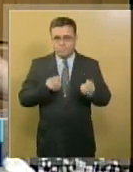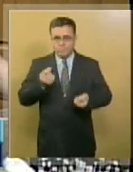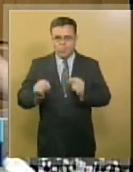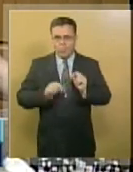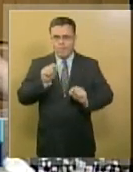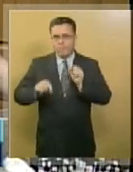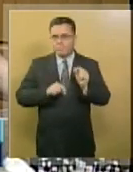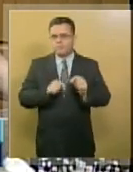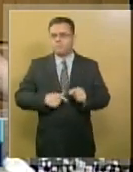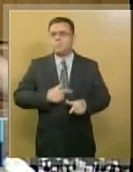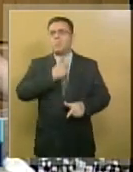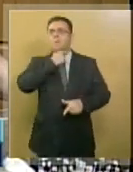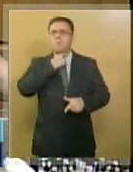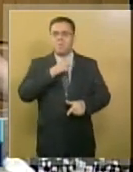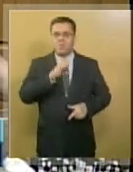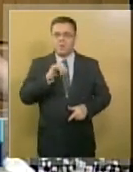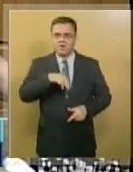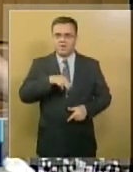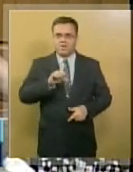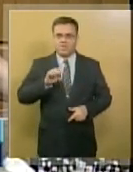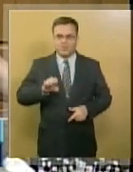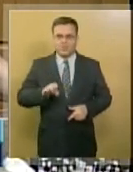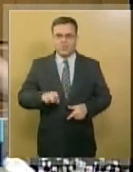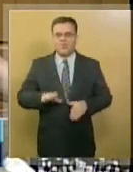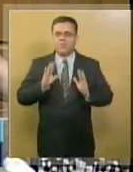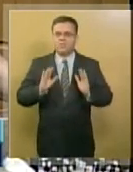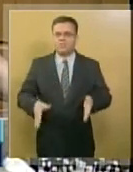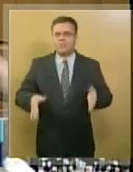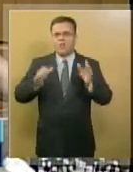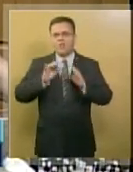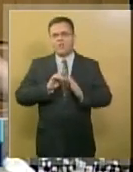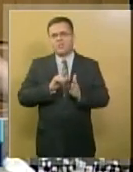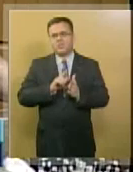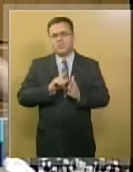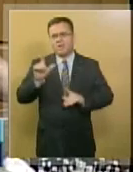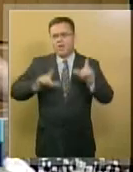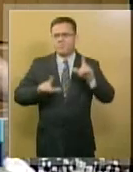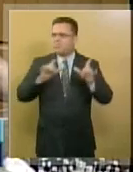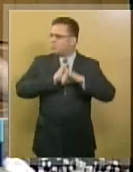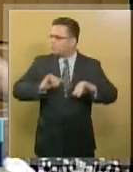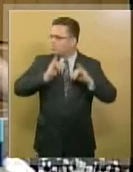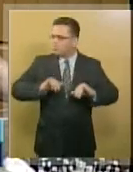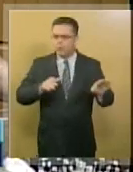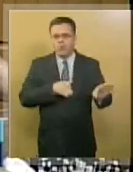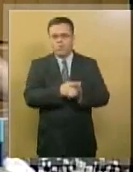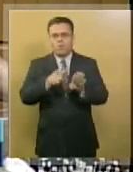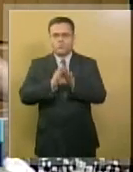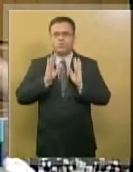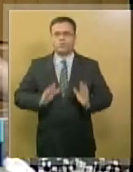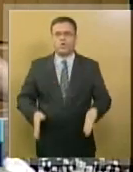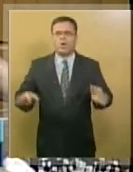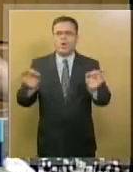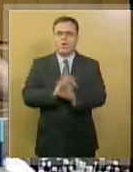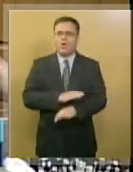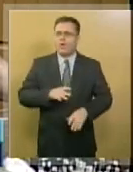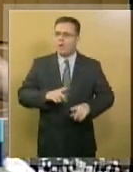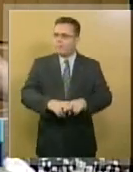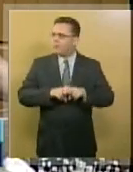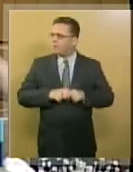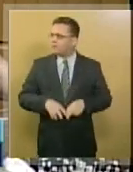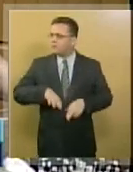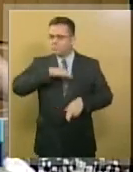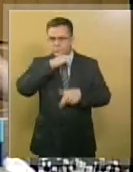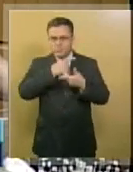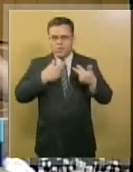não vou falar nem baseado em quê, que os noticiários já dizem isso. Mas, senhores, o segmento pet é um dos raros segmentos da economia que